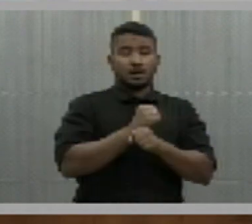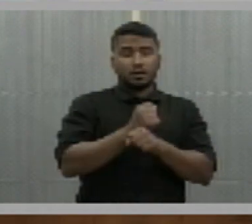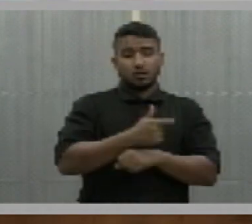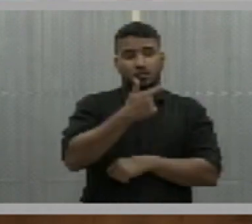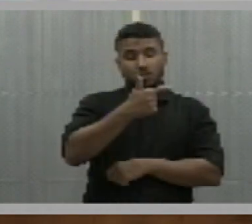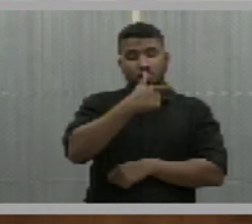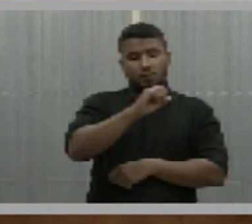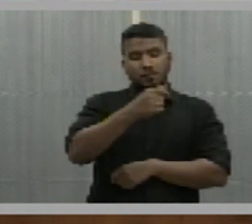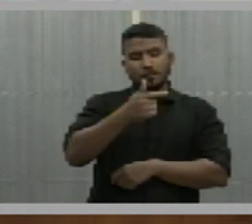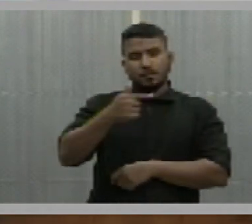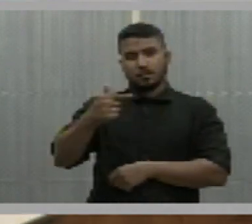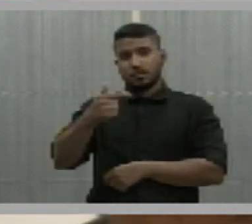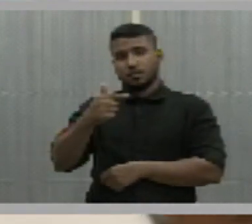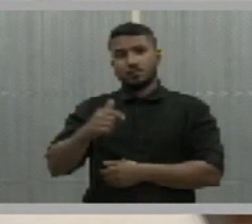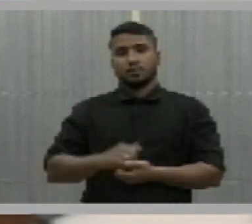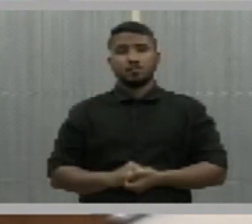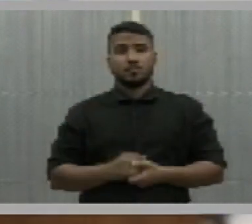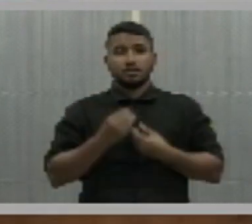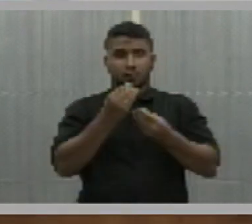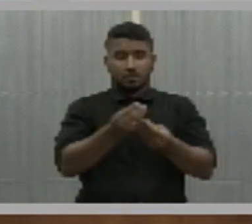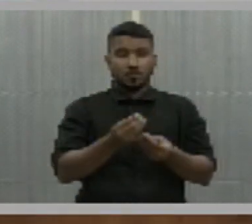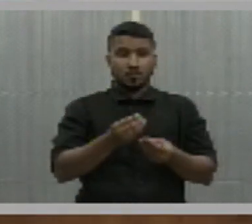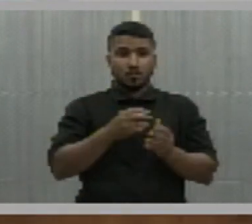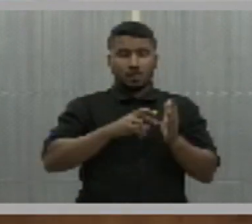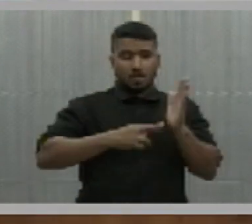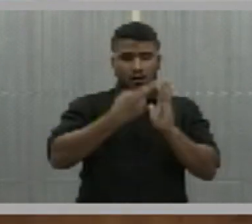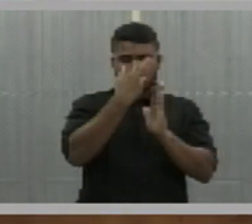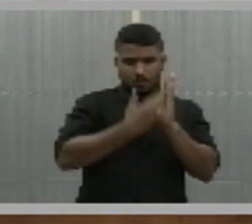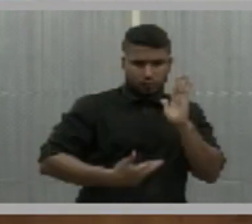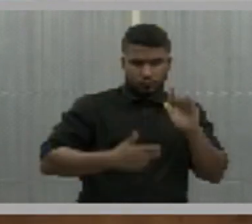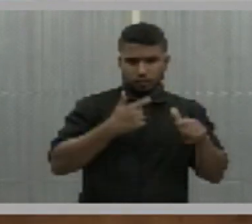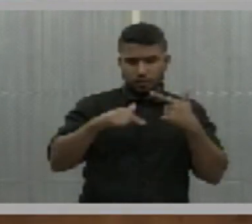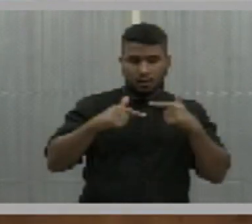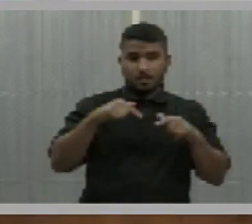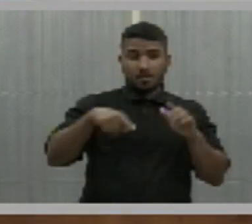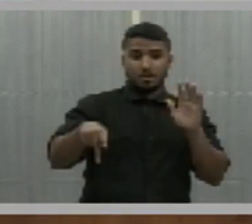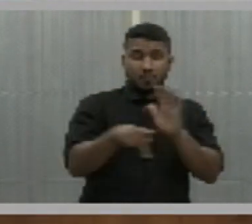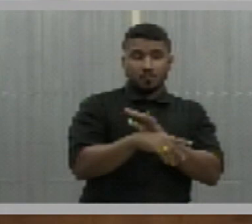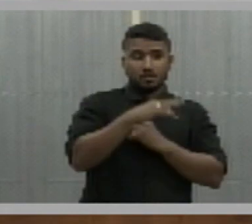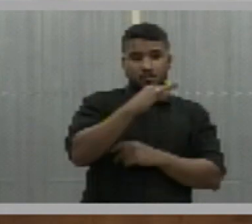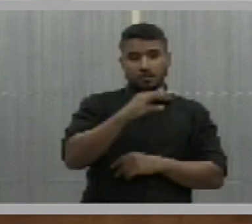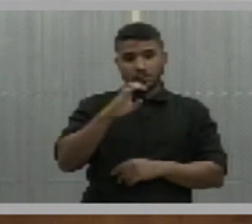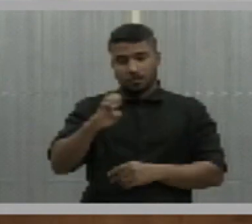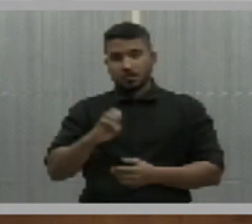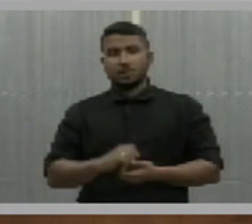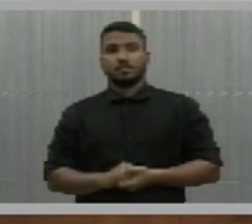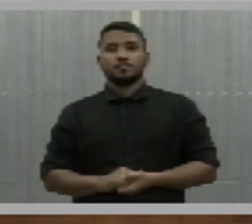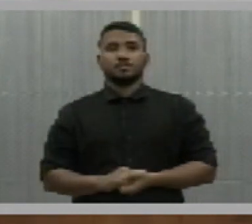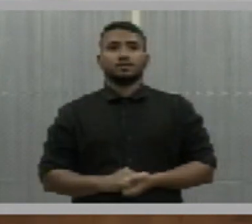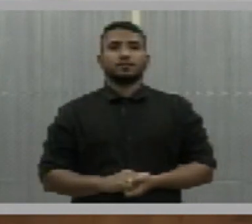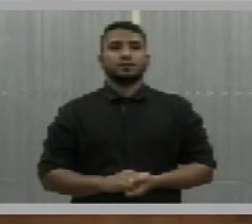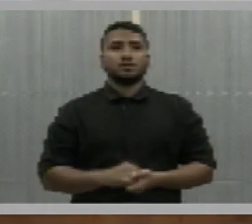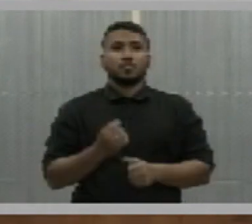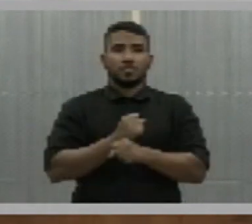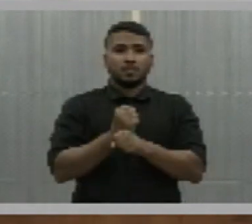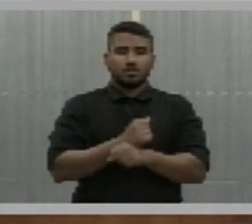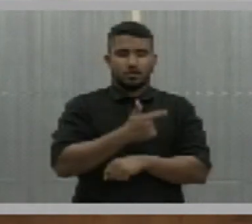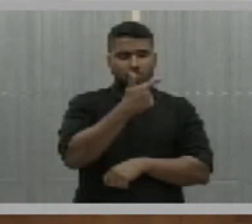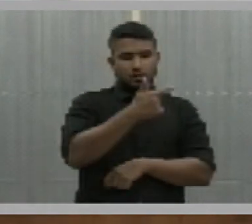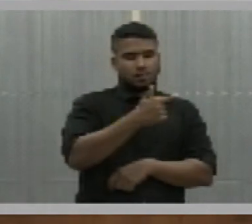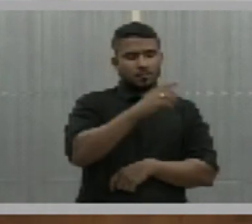2022. Encaminha em anexo o relatório de atividades deste Tribunal de Contas referente ao quarto trimestre de exercício